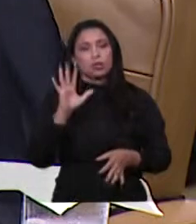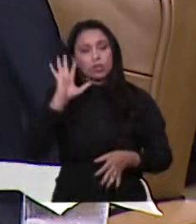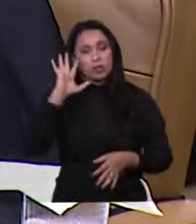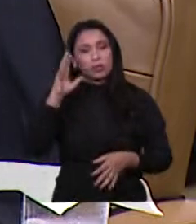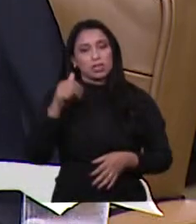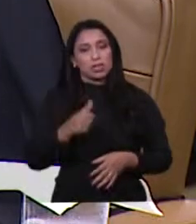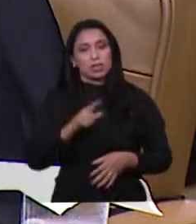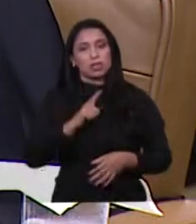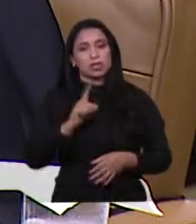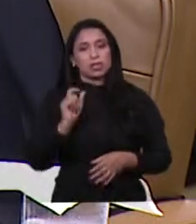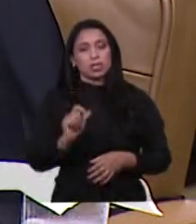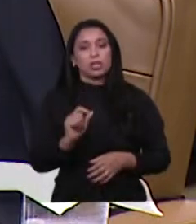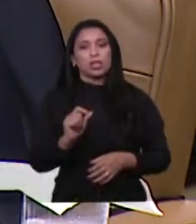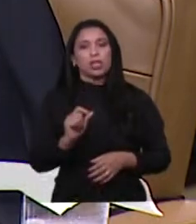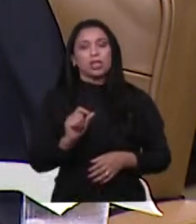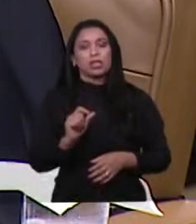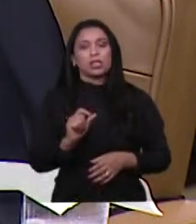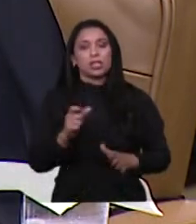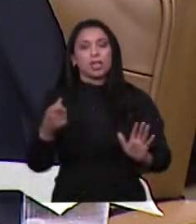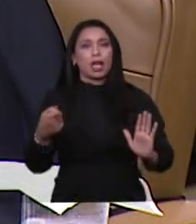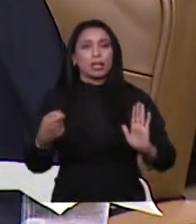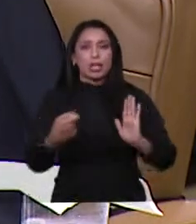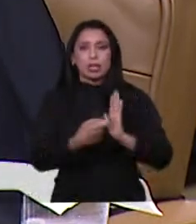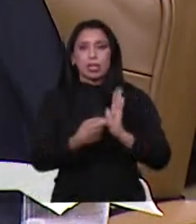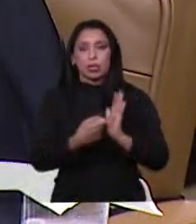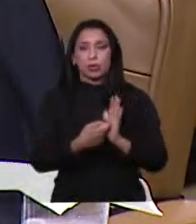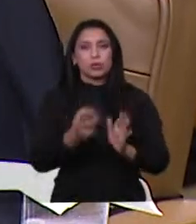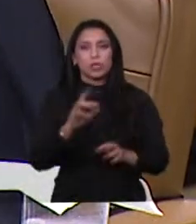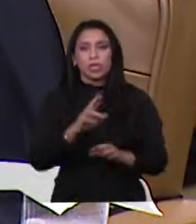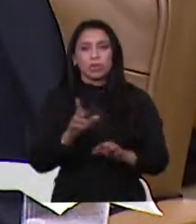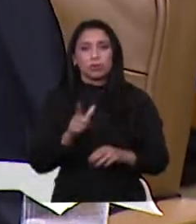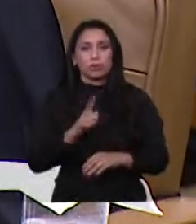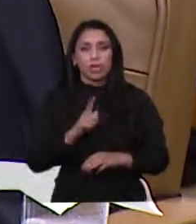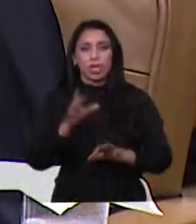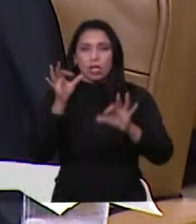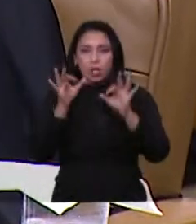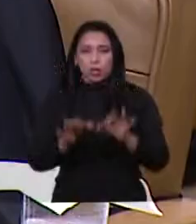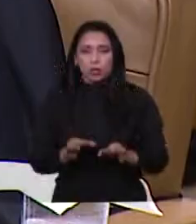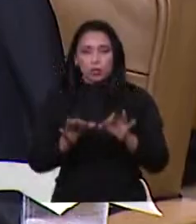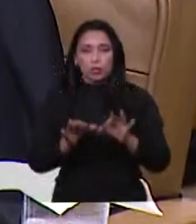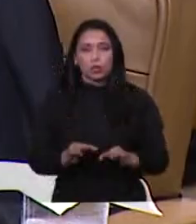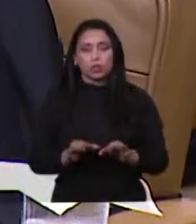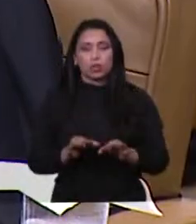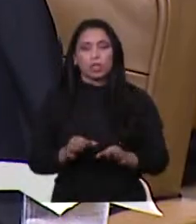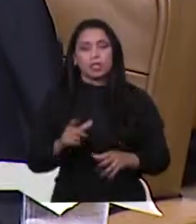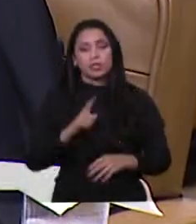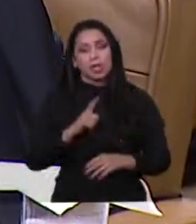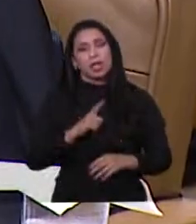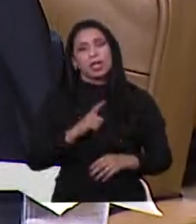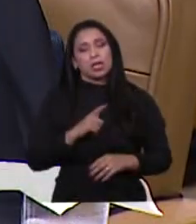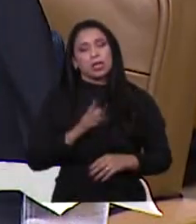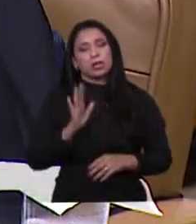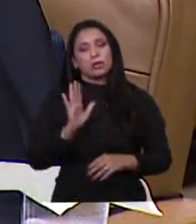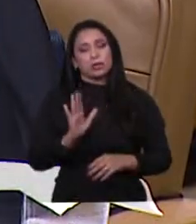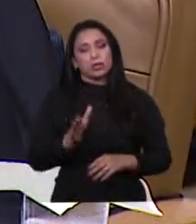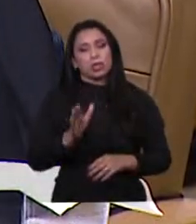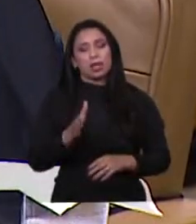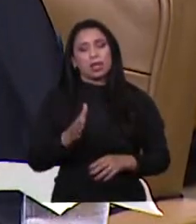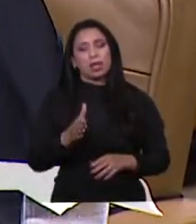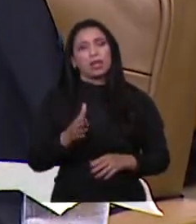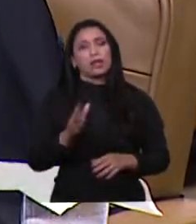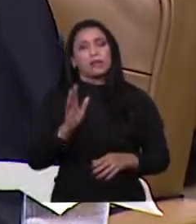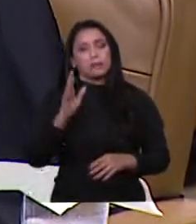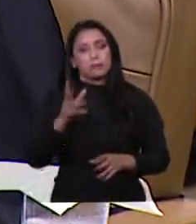penal, inépcia da denúncia e falta de justa causa, deprendo terem sido enfrentadas por ocasião do recebimento